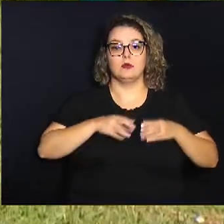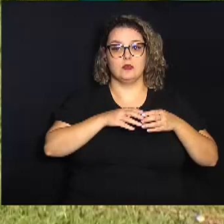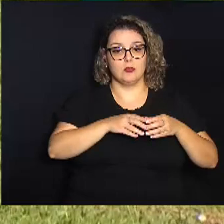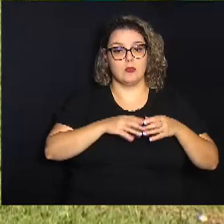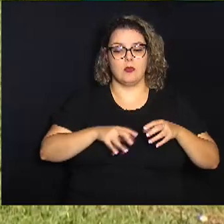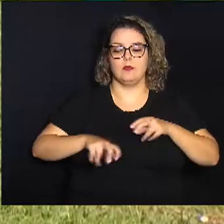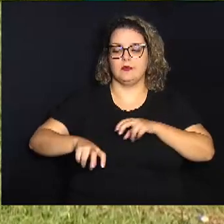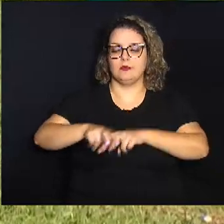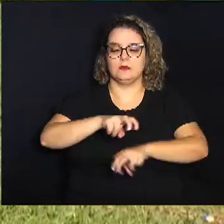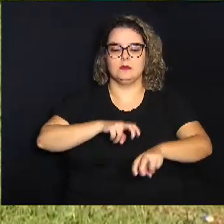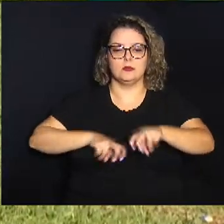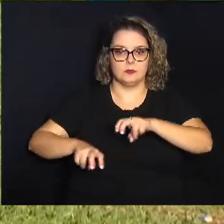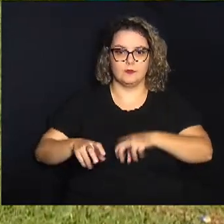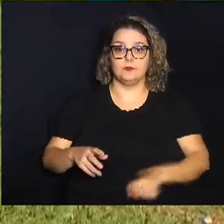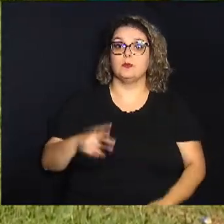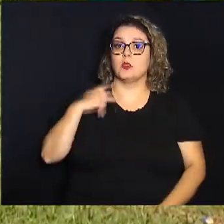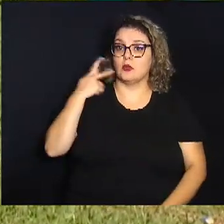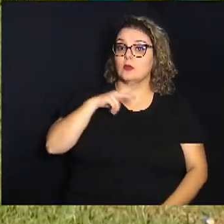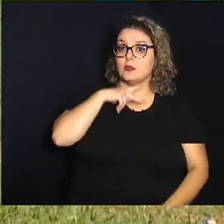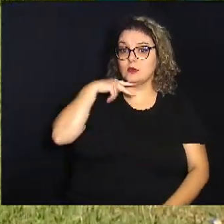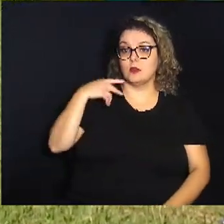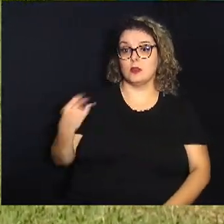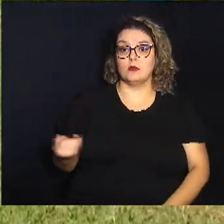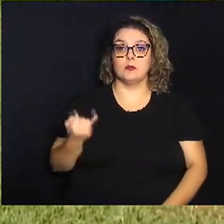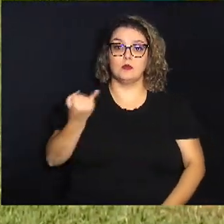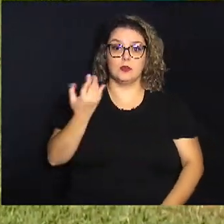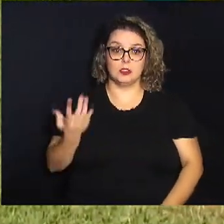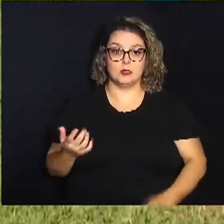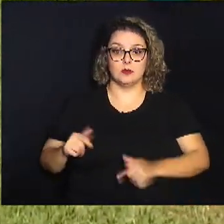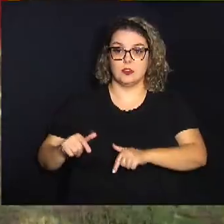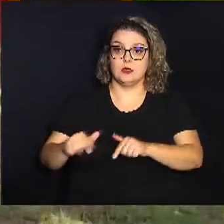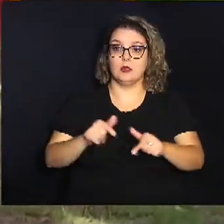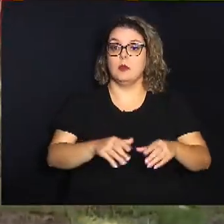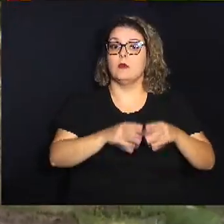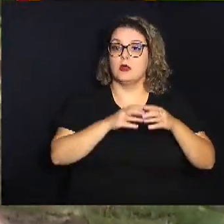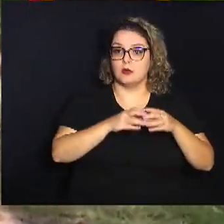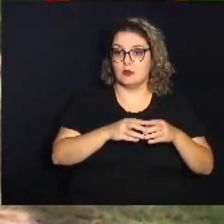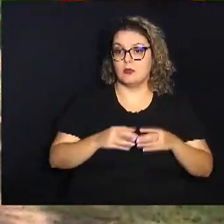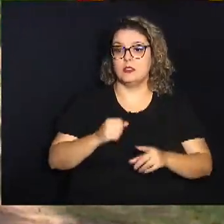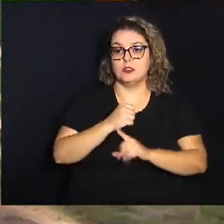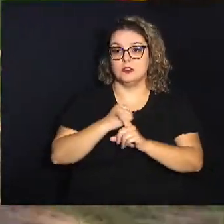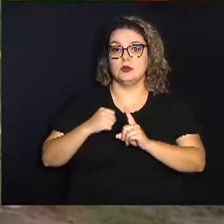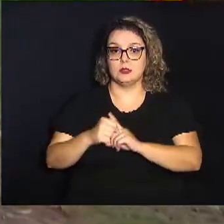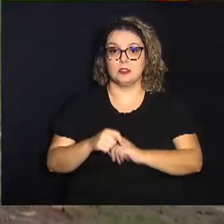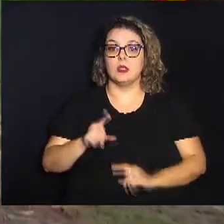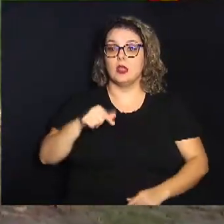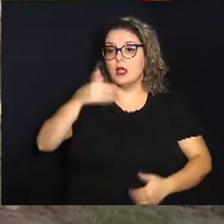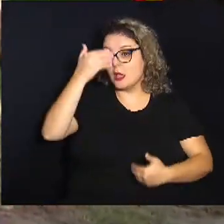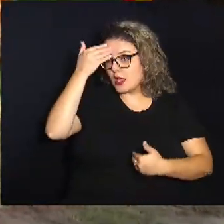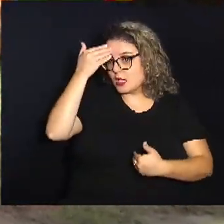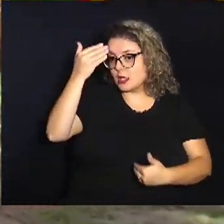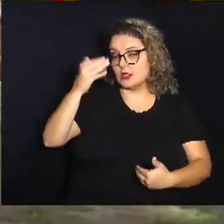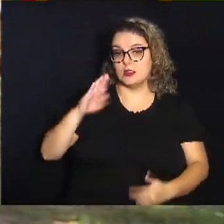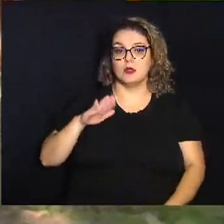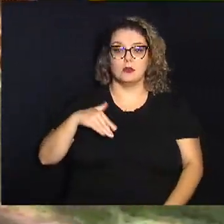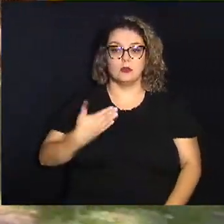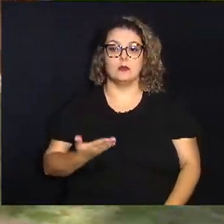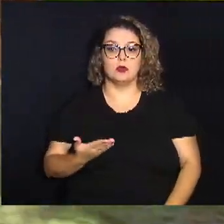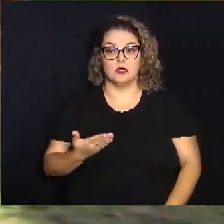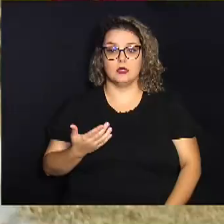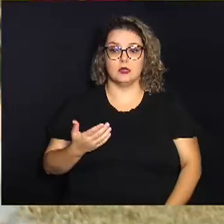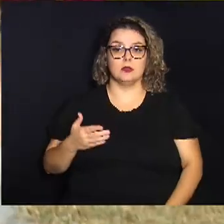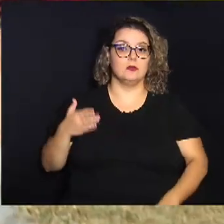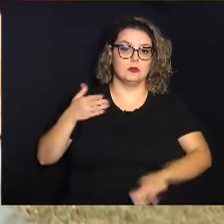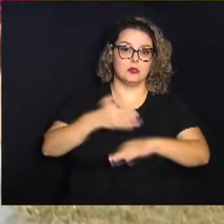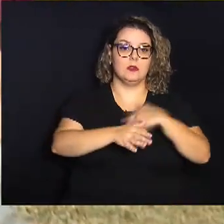Permínio Monteiro avalia a importância dos espaços para o convívio social. É muito gratificante, quando você frequenta uma praça